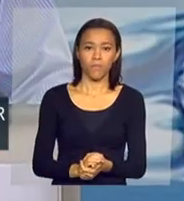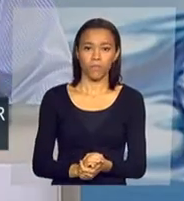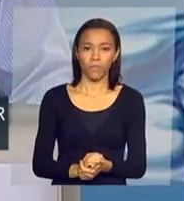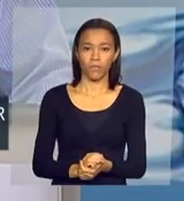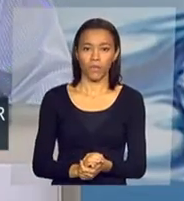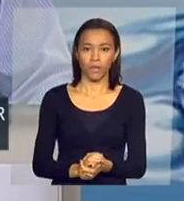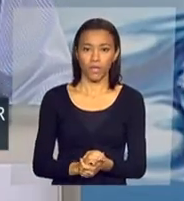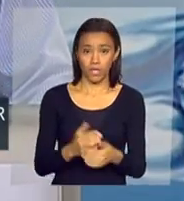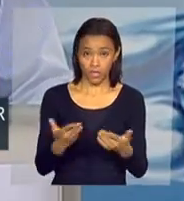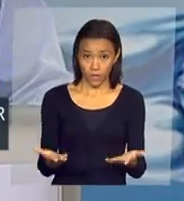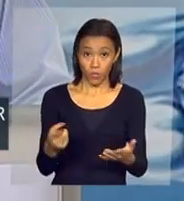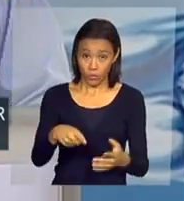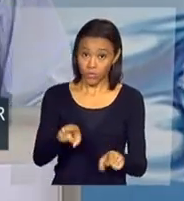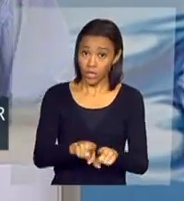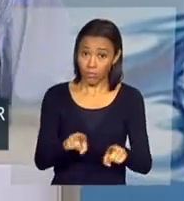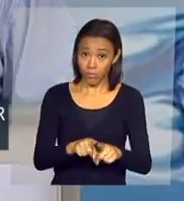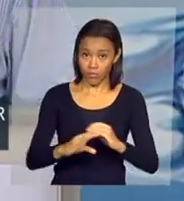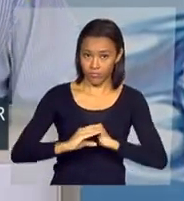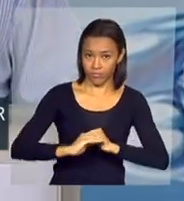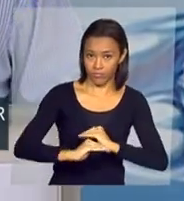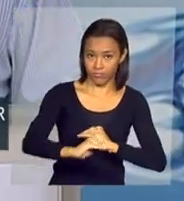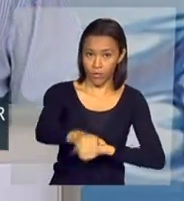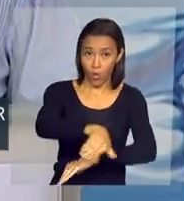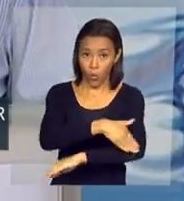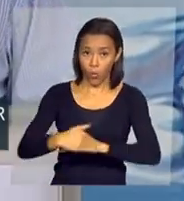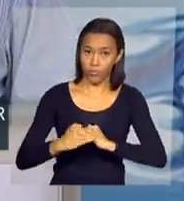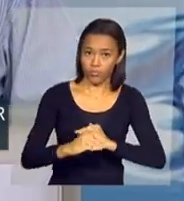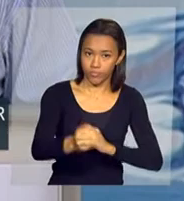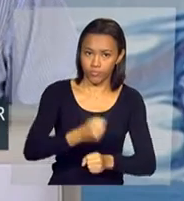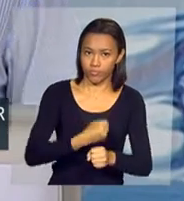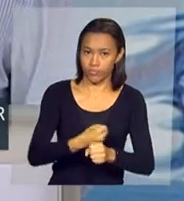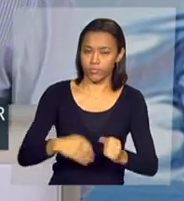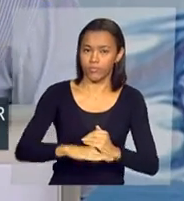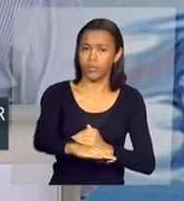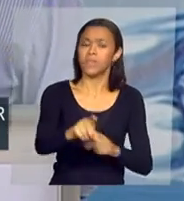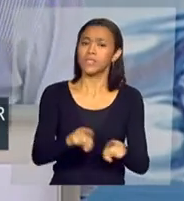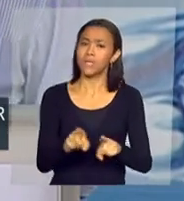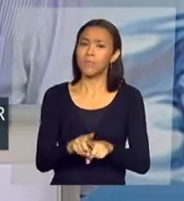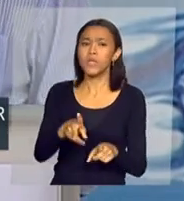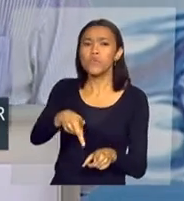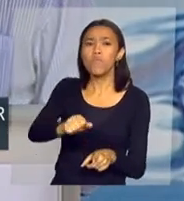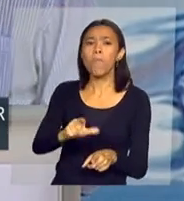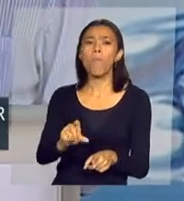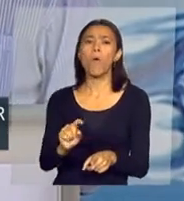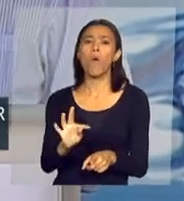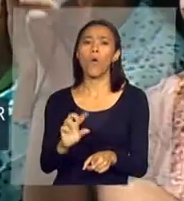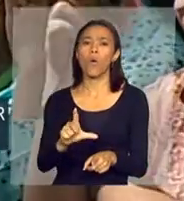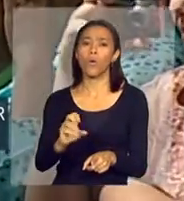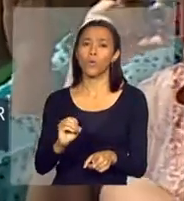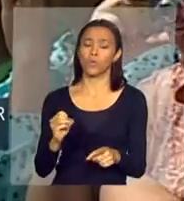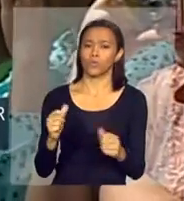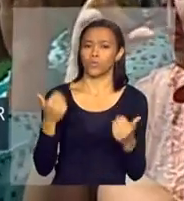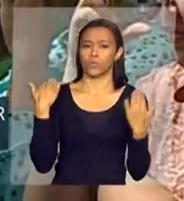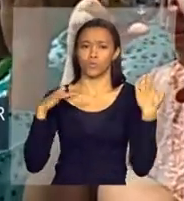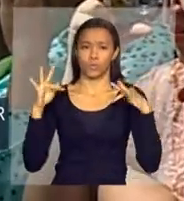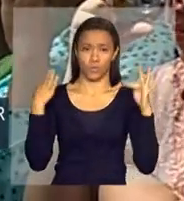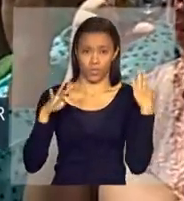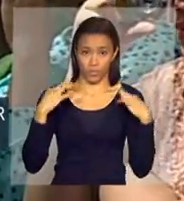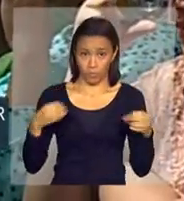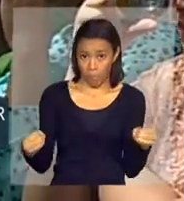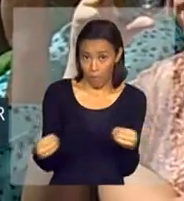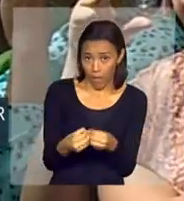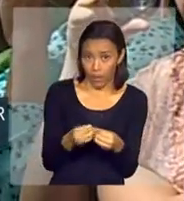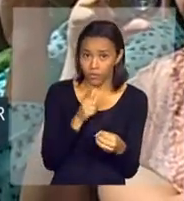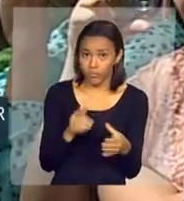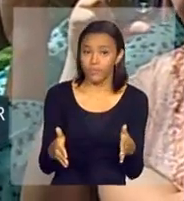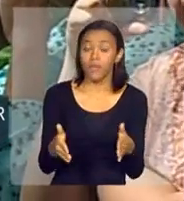existente, com o calçamento do seu perímetro, com a edificação de um polo turístico às suas margens. Outra questão indispensável para